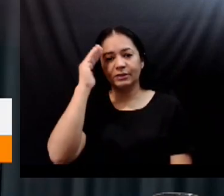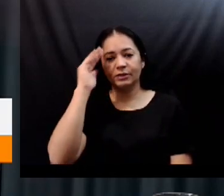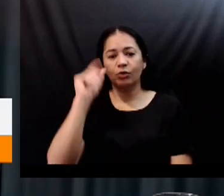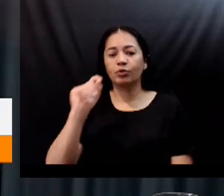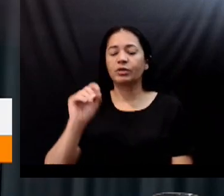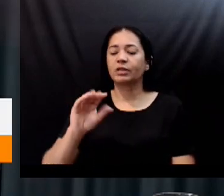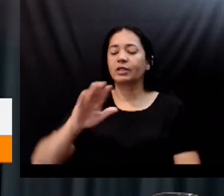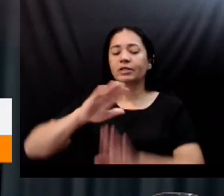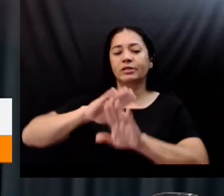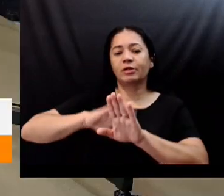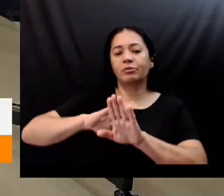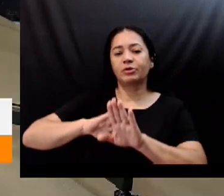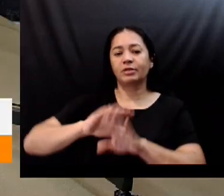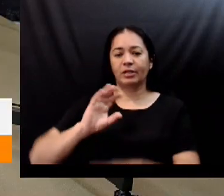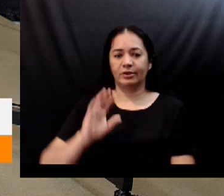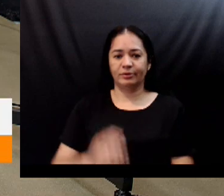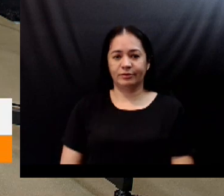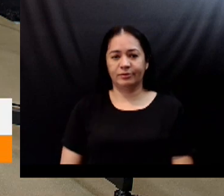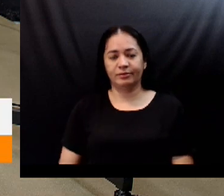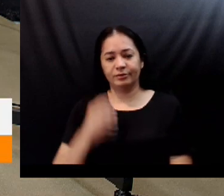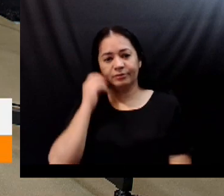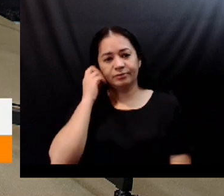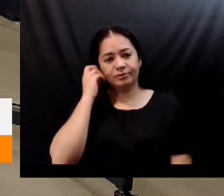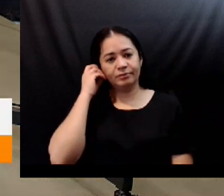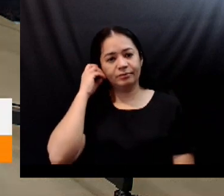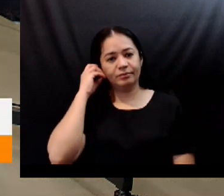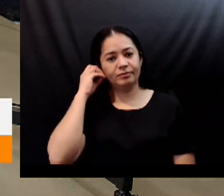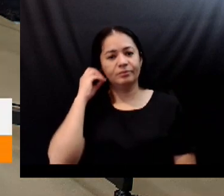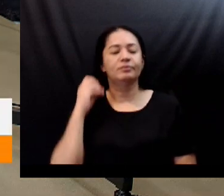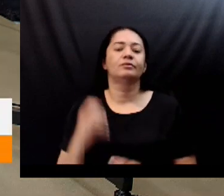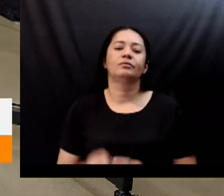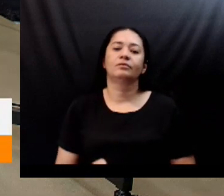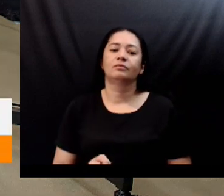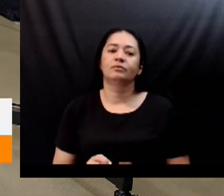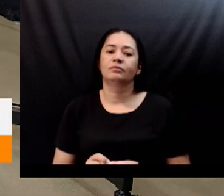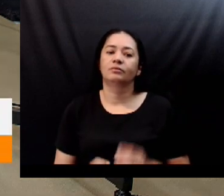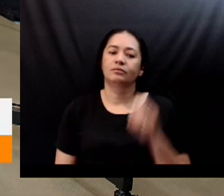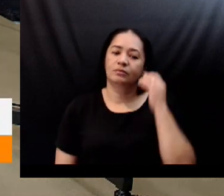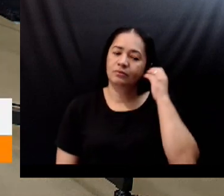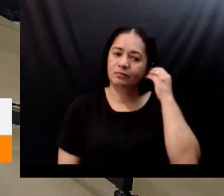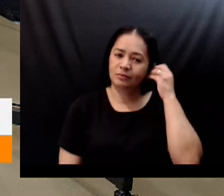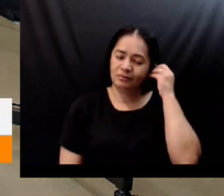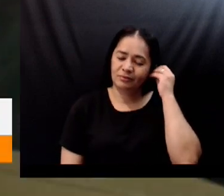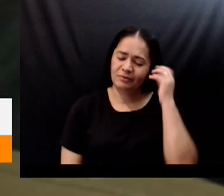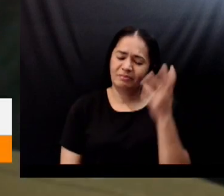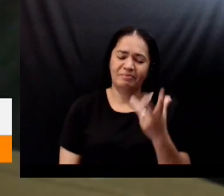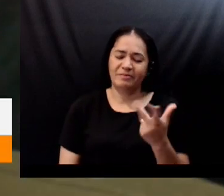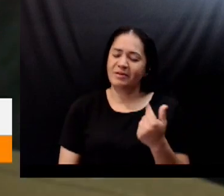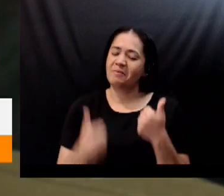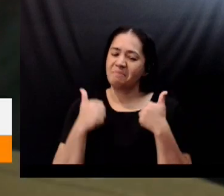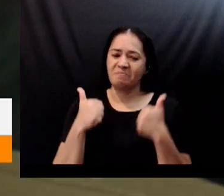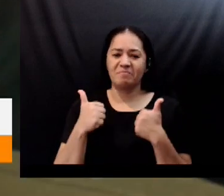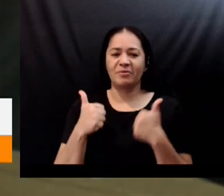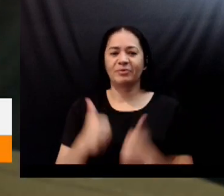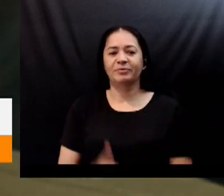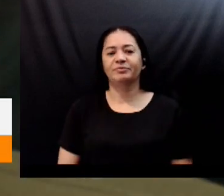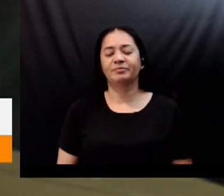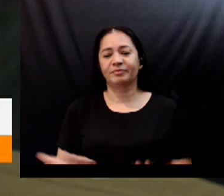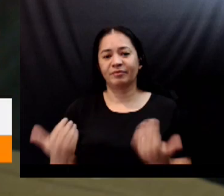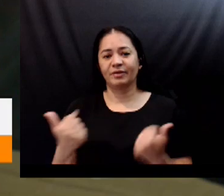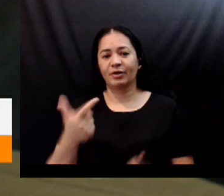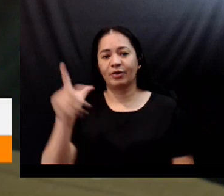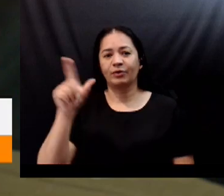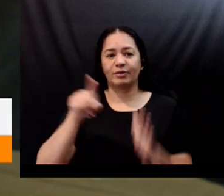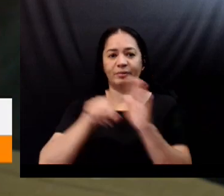disso. Maravilha. Ai, como é bom ouvir vocês, viu? Muito bom mesmo. Vamos lá para outra pergunta e a gente já